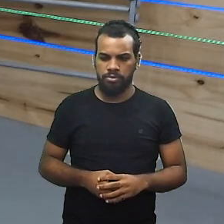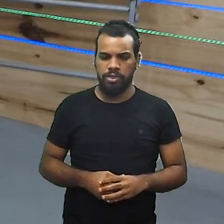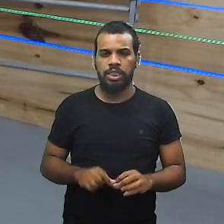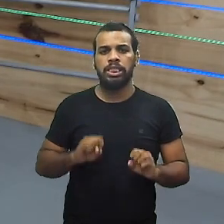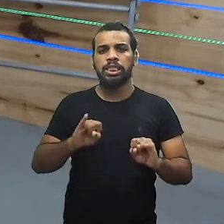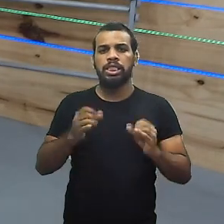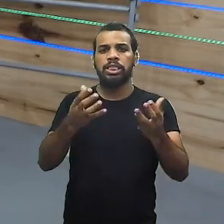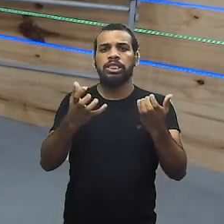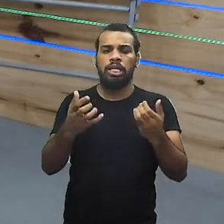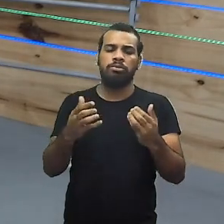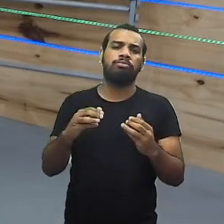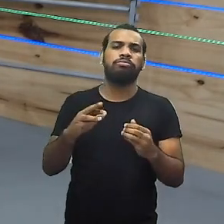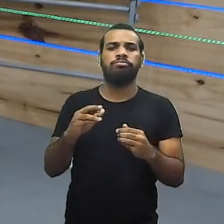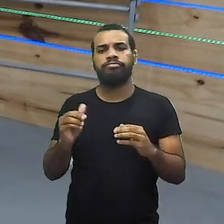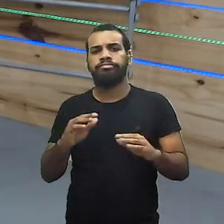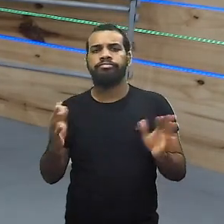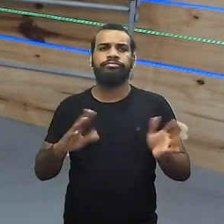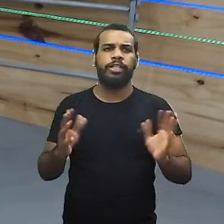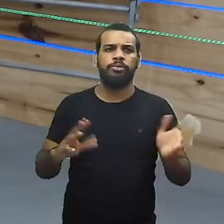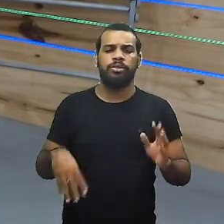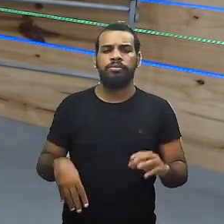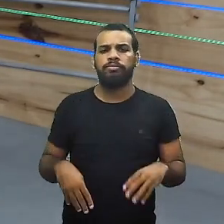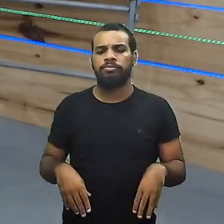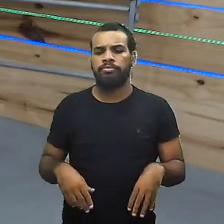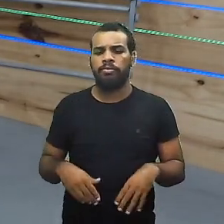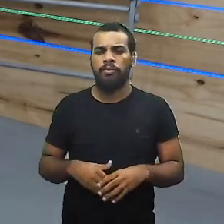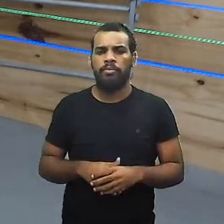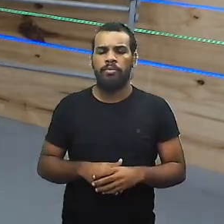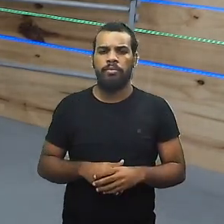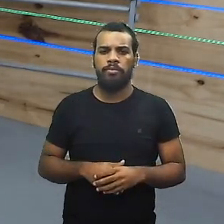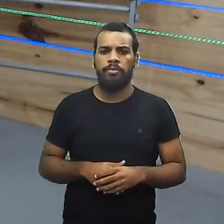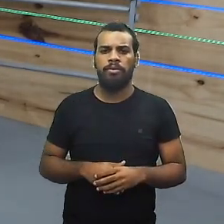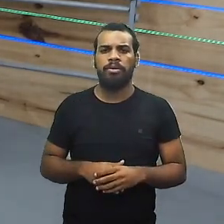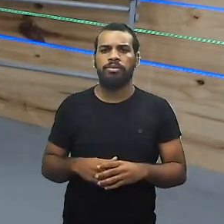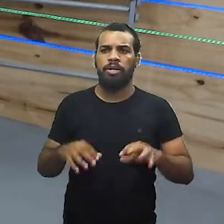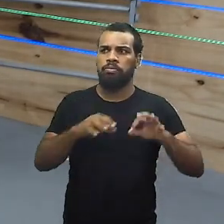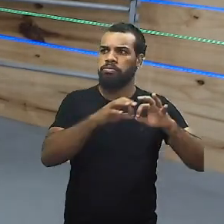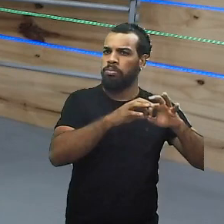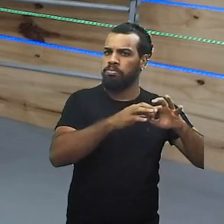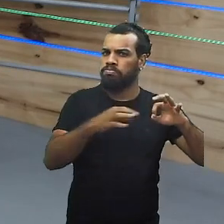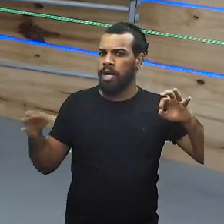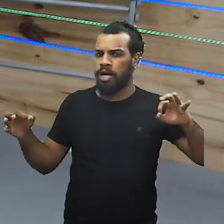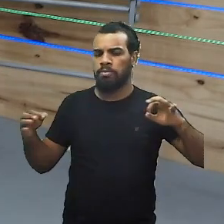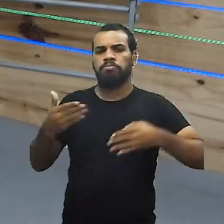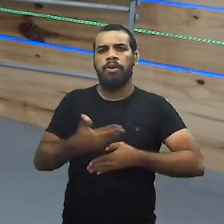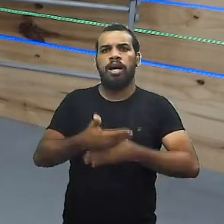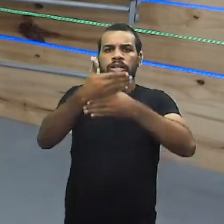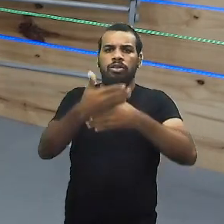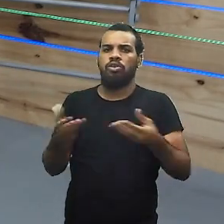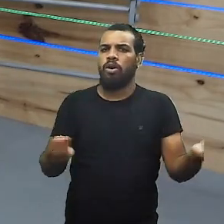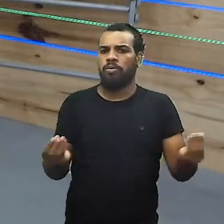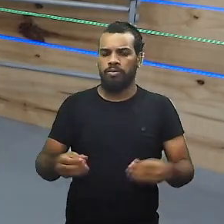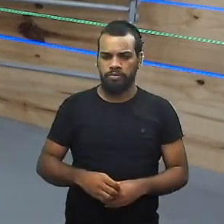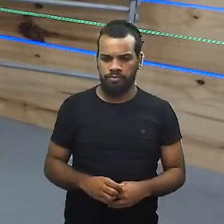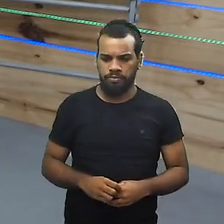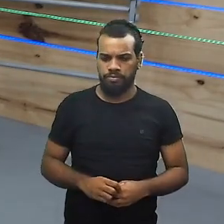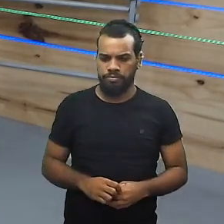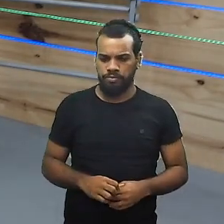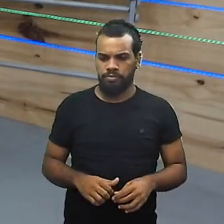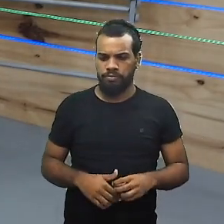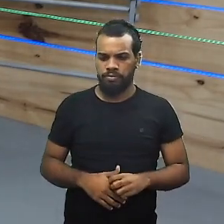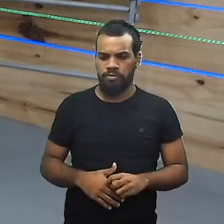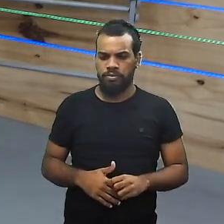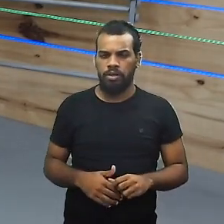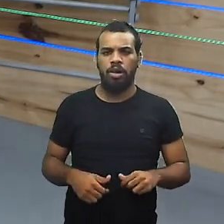exemplo, medir o comprimento e largura dessa parede aqui que está na minha frente, eu teria uma trena,